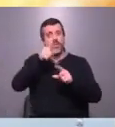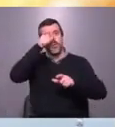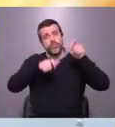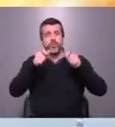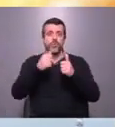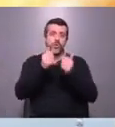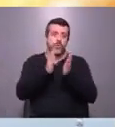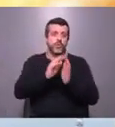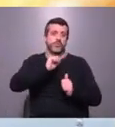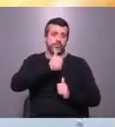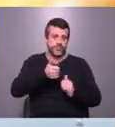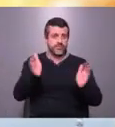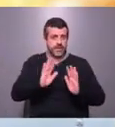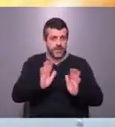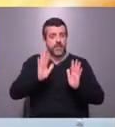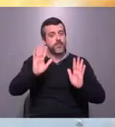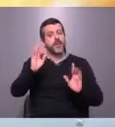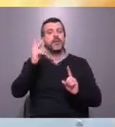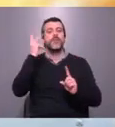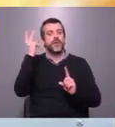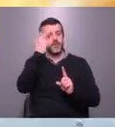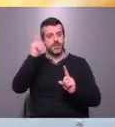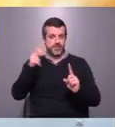vada perduto, ma abbia la vita eterna.